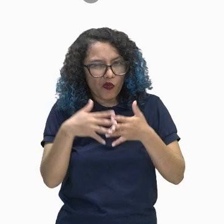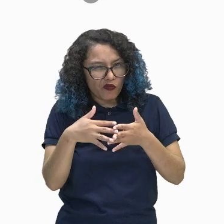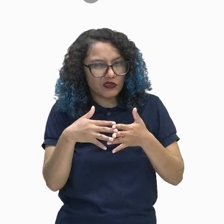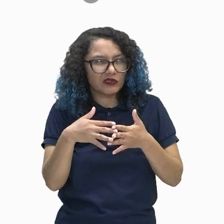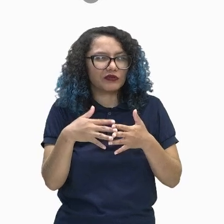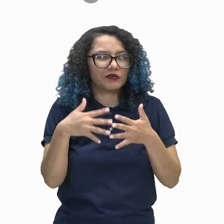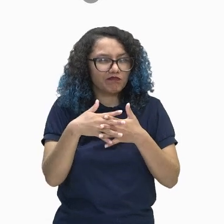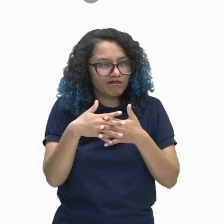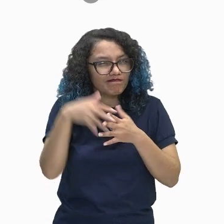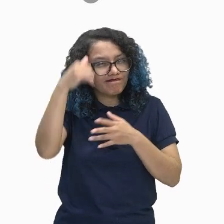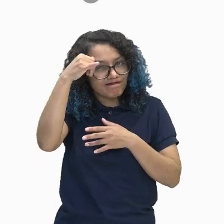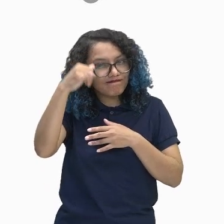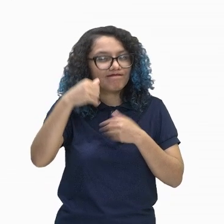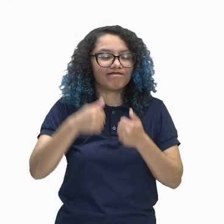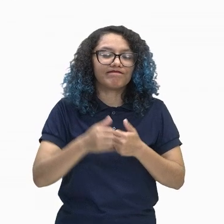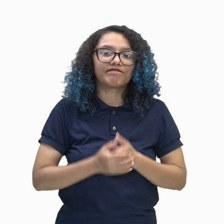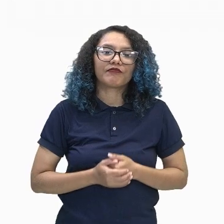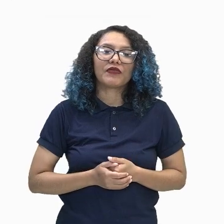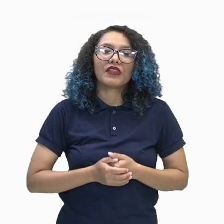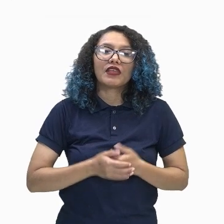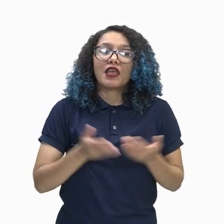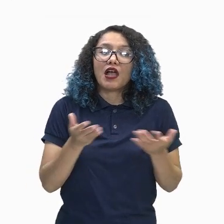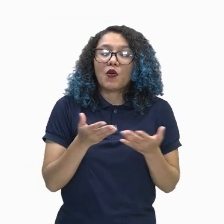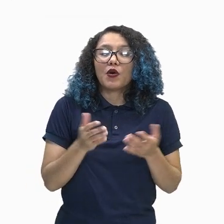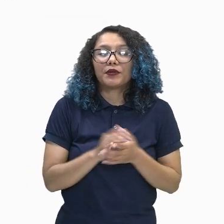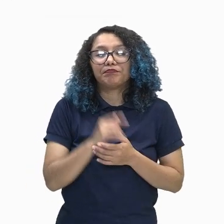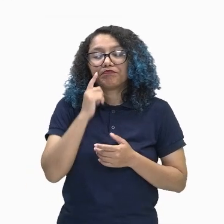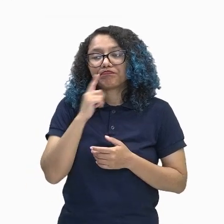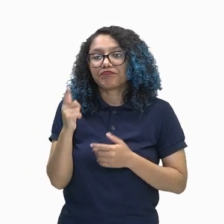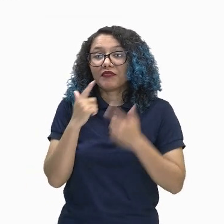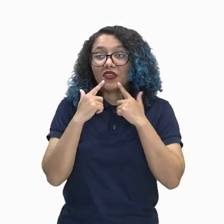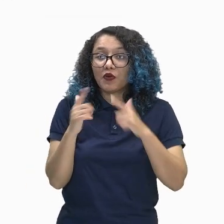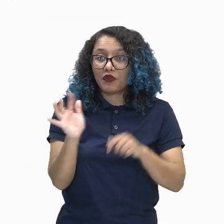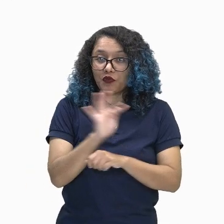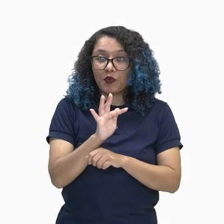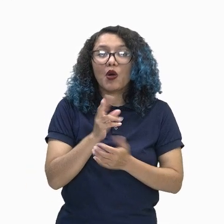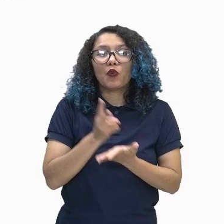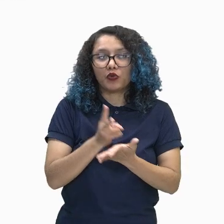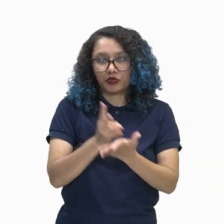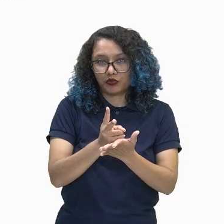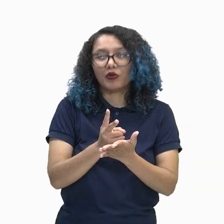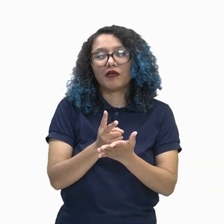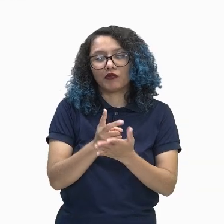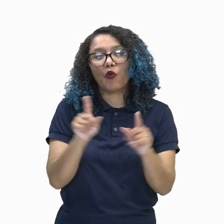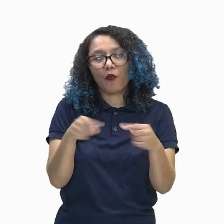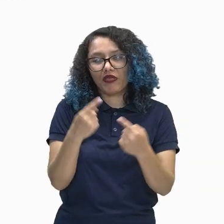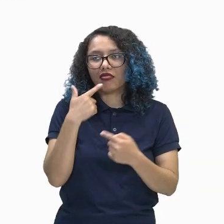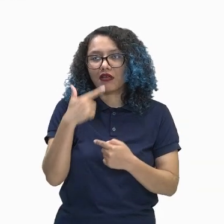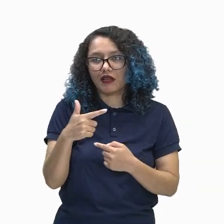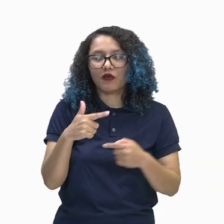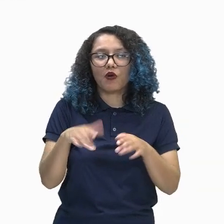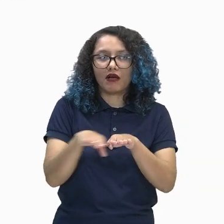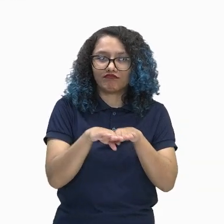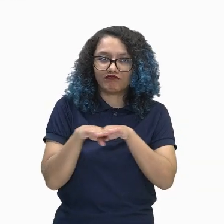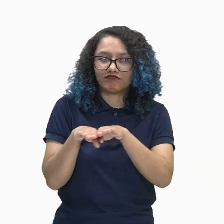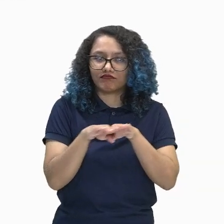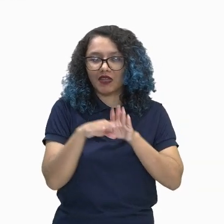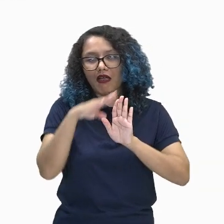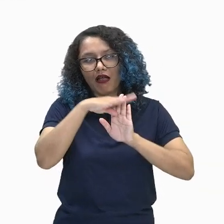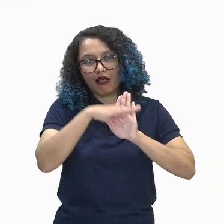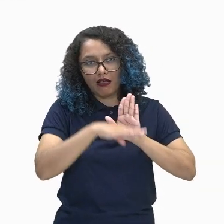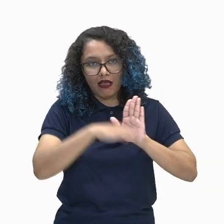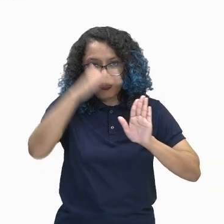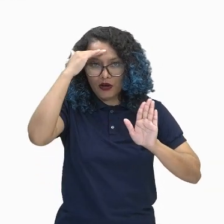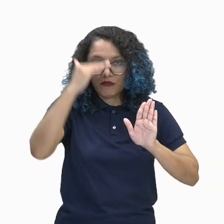temos a chamada linguagem formal, que ainda continua sendo essa, a padronizada, né, que vai estar obedecendo às normas